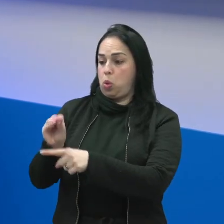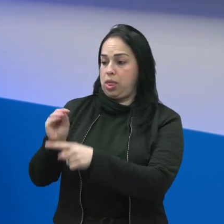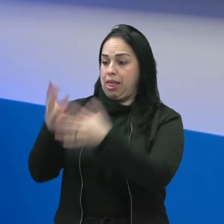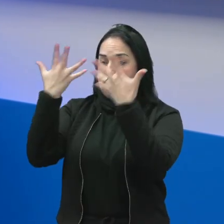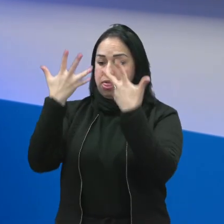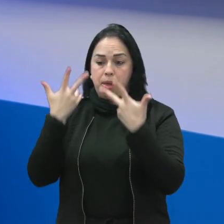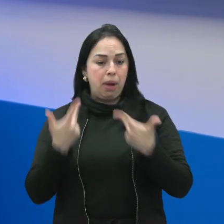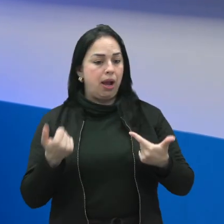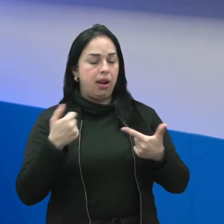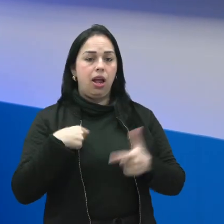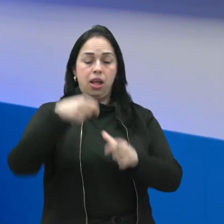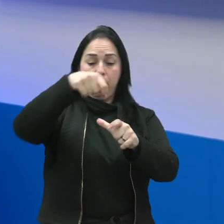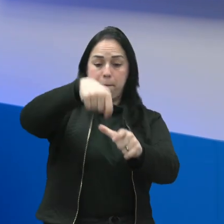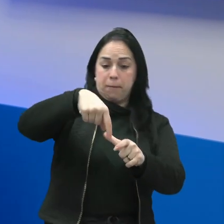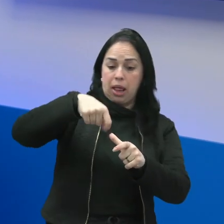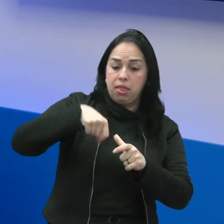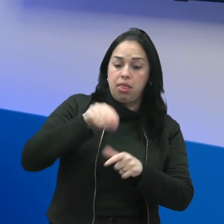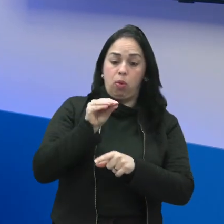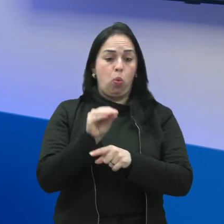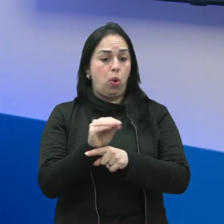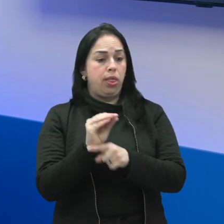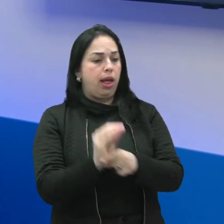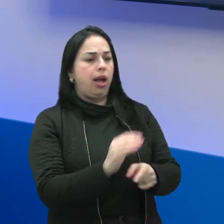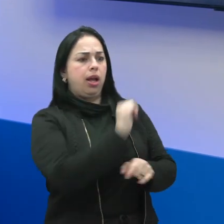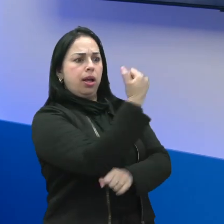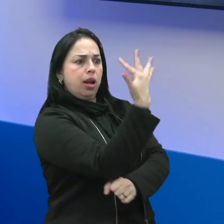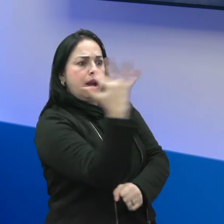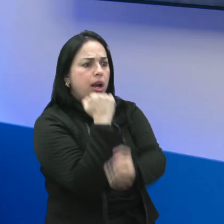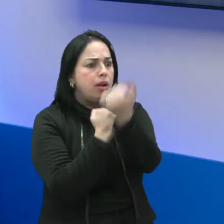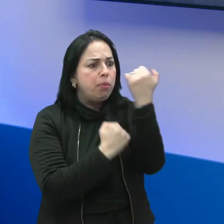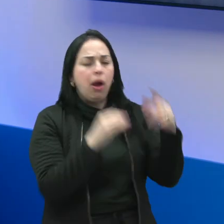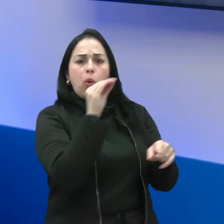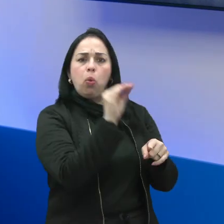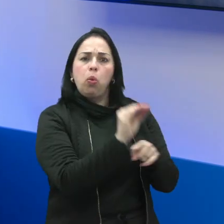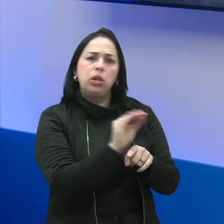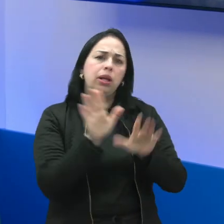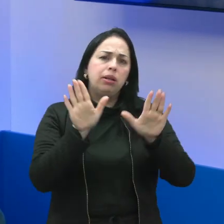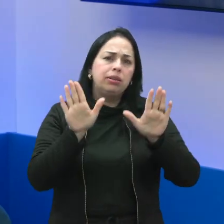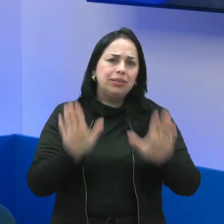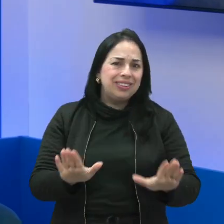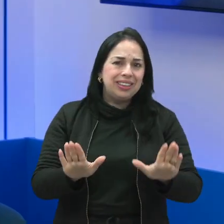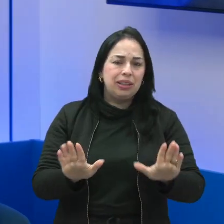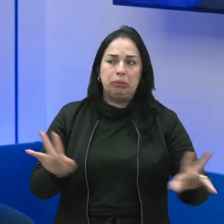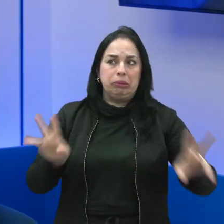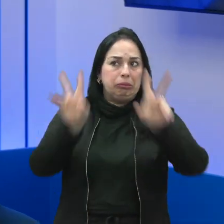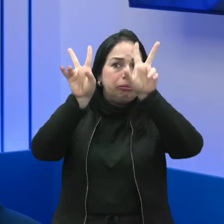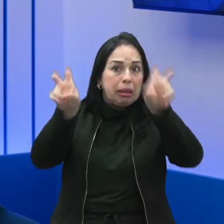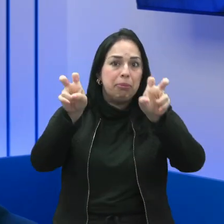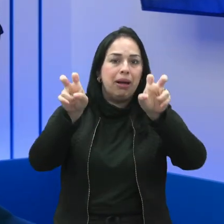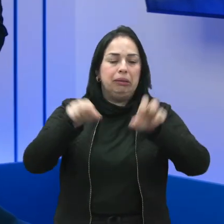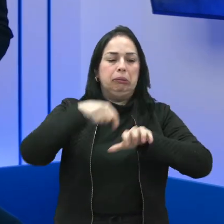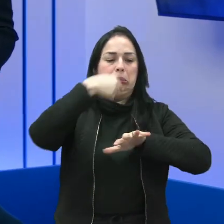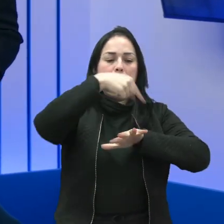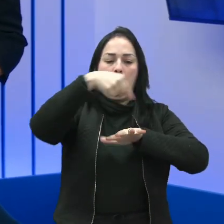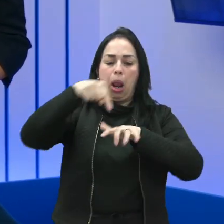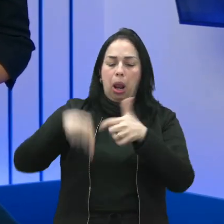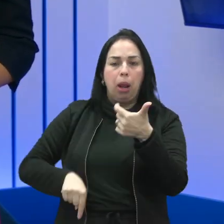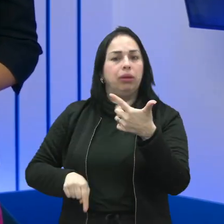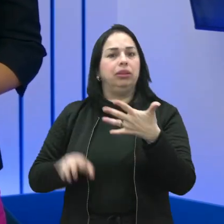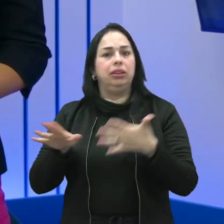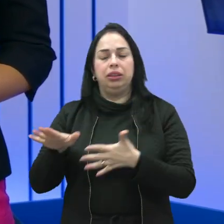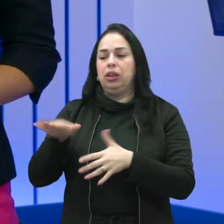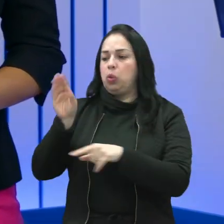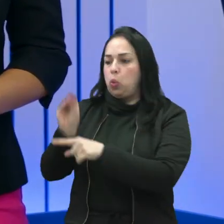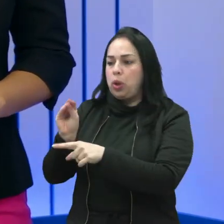Agricultura, pecuária, silvicultura, quando se trata de produção rural, o assunto é muito amplo. Vai desde a criação